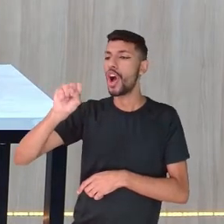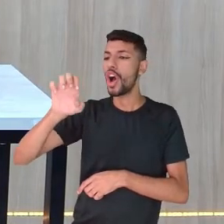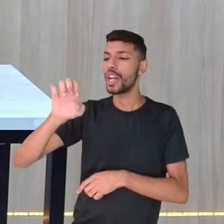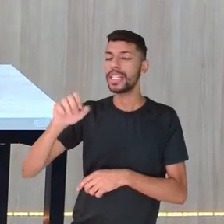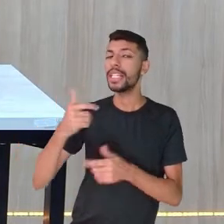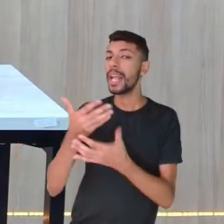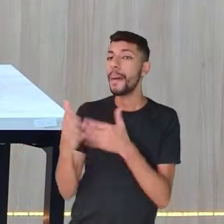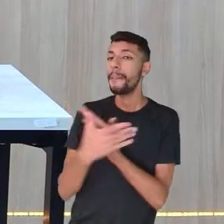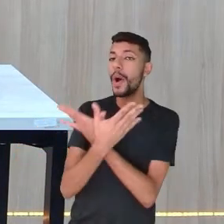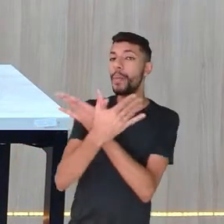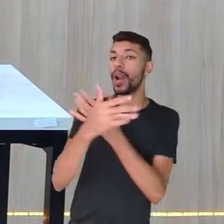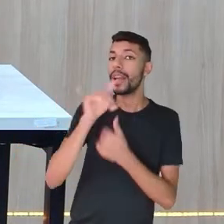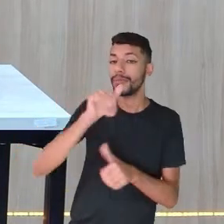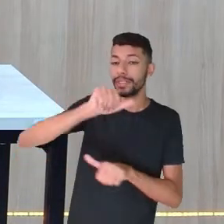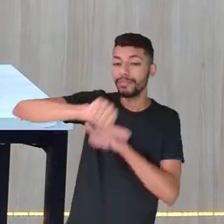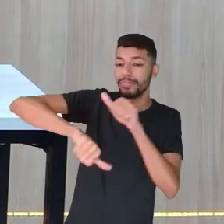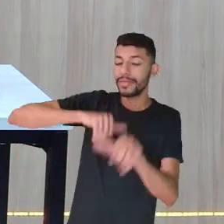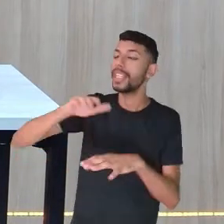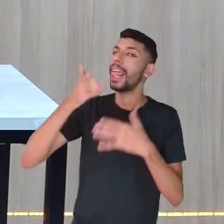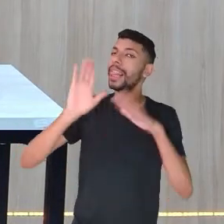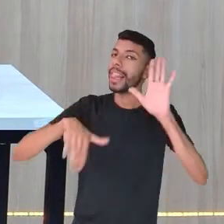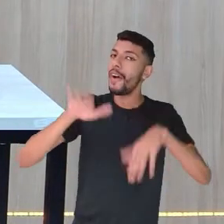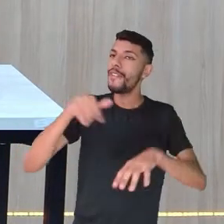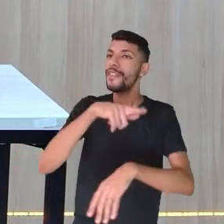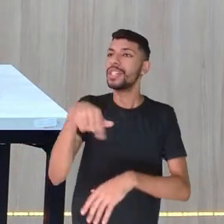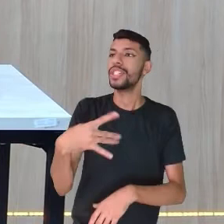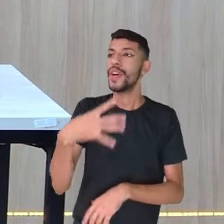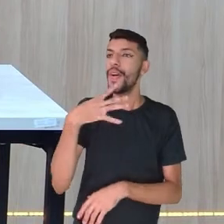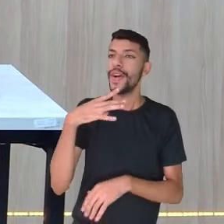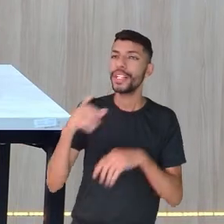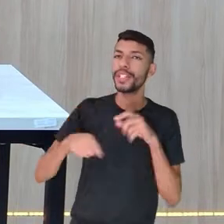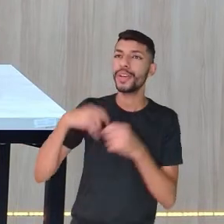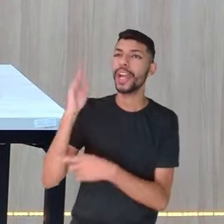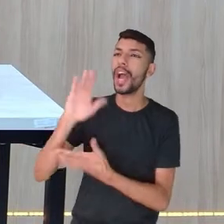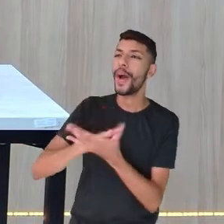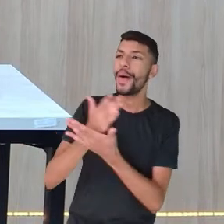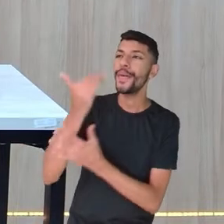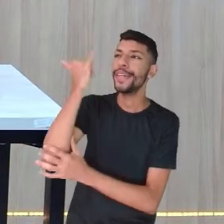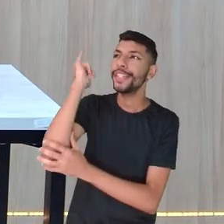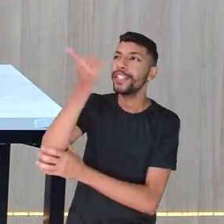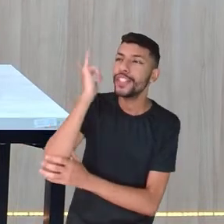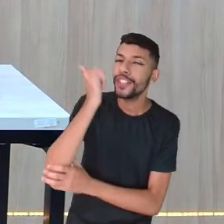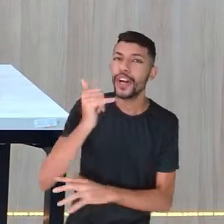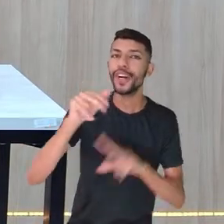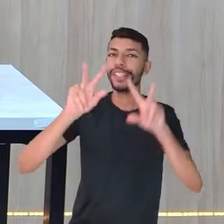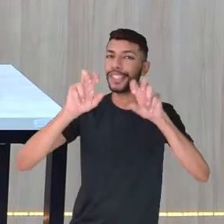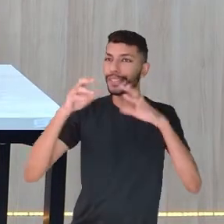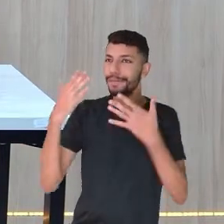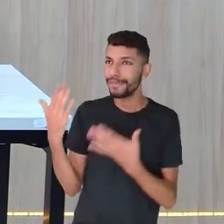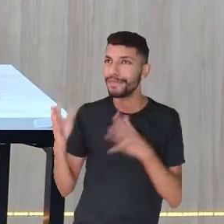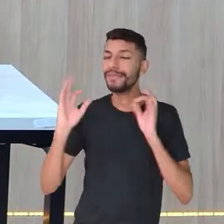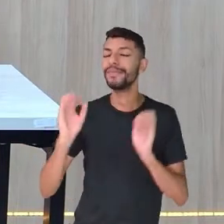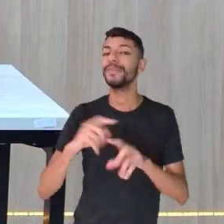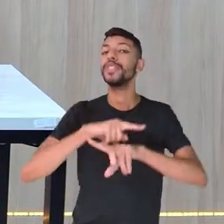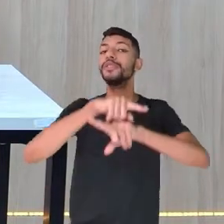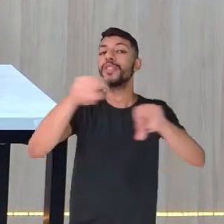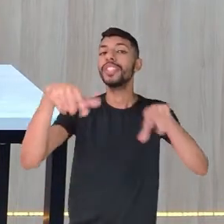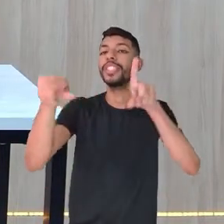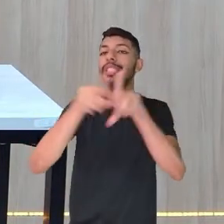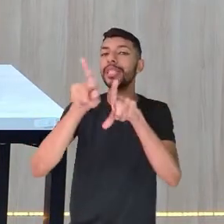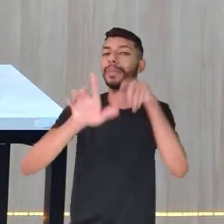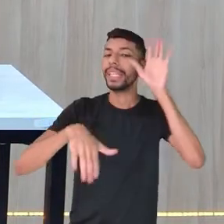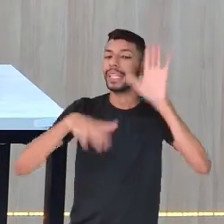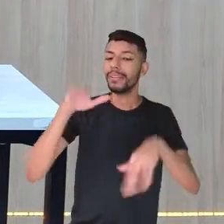viram em historinhas, as professoras, né, dos anos iniciais já contaram muito para vocês, e vocês também devem ter estudado